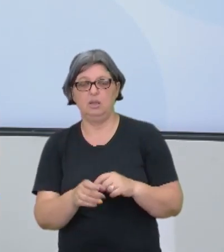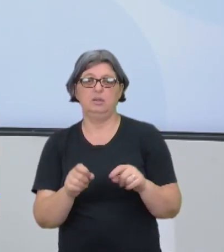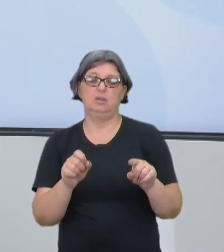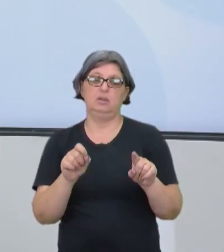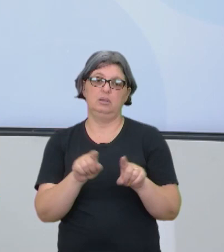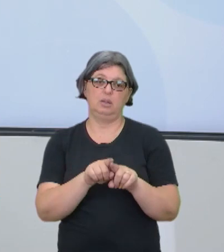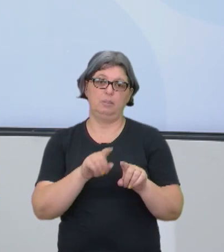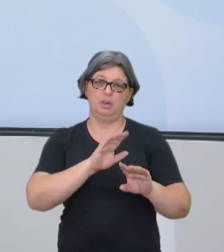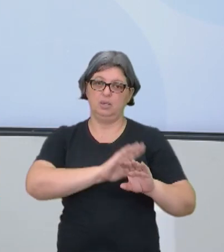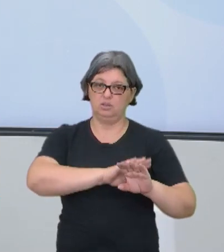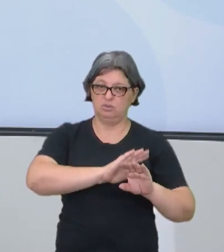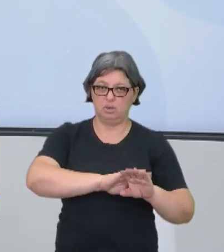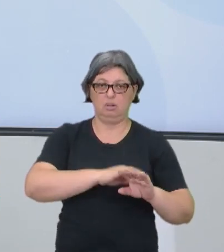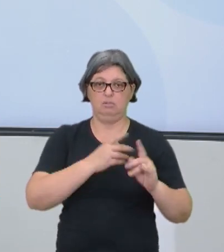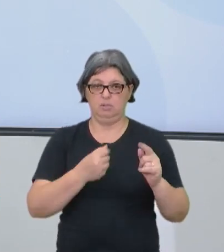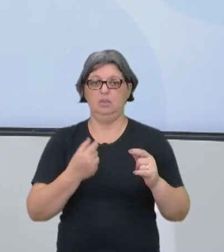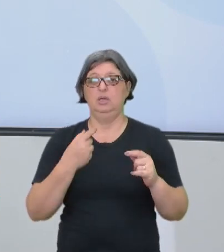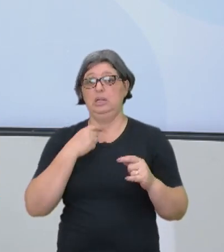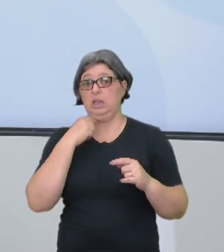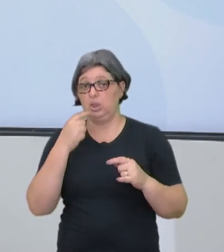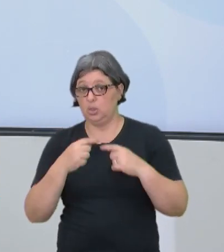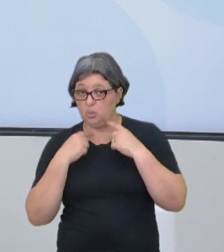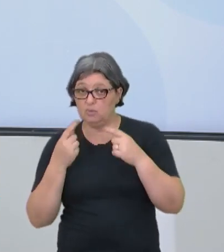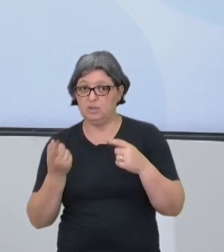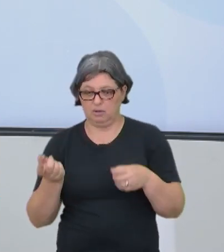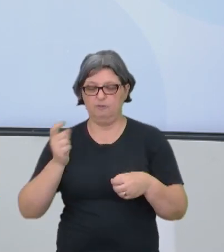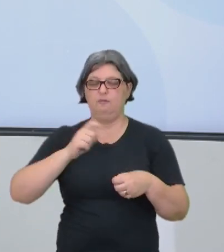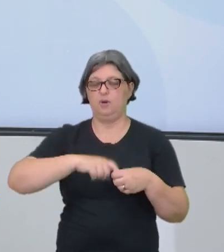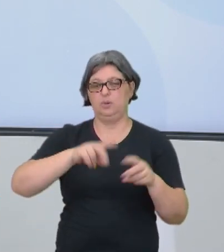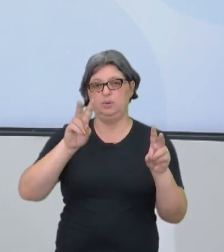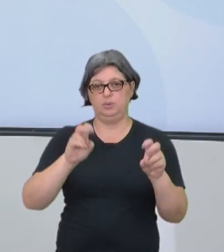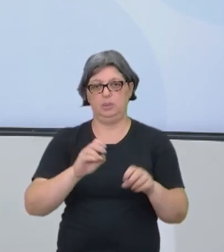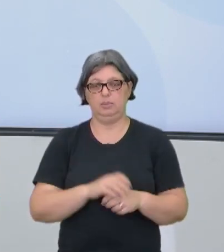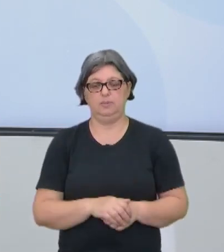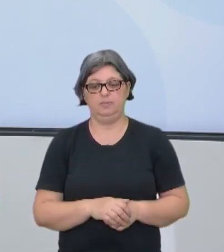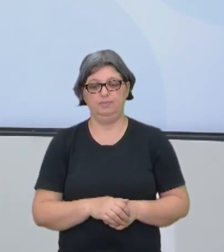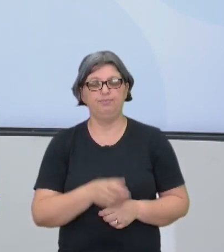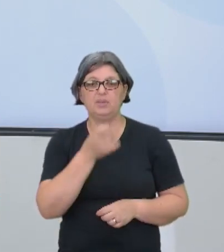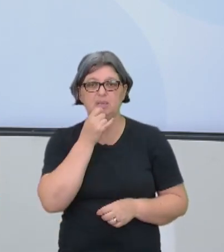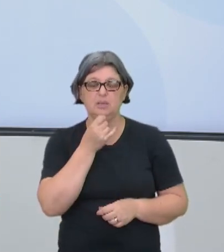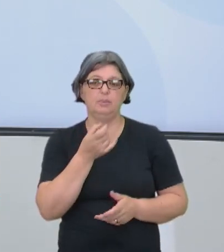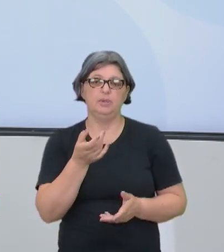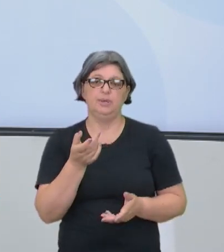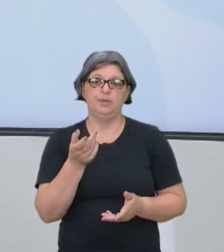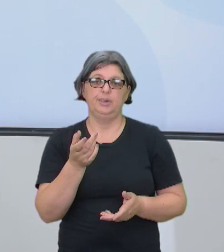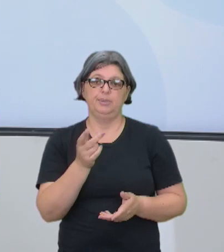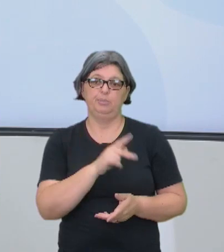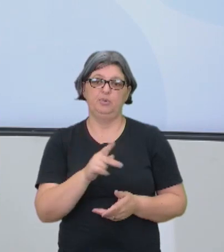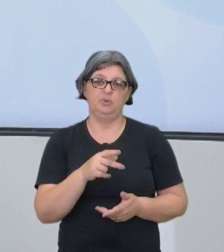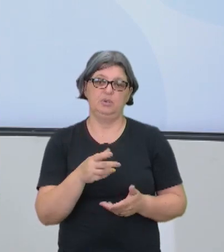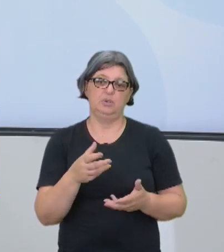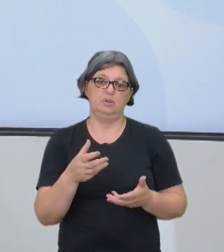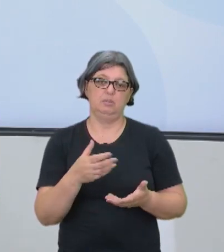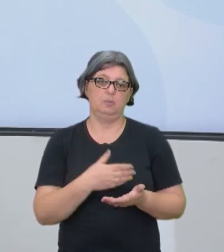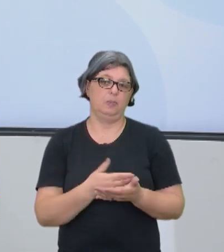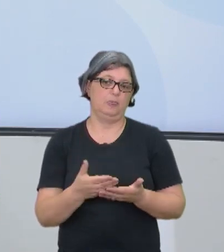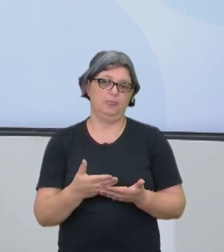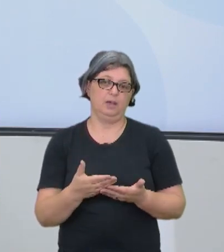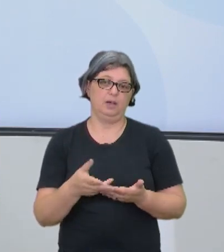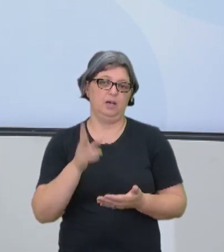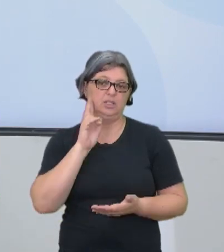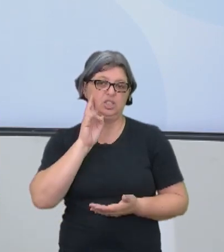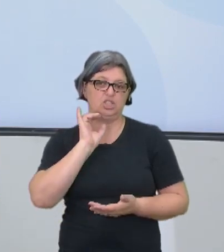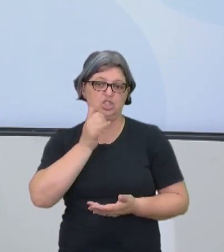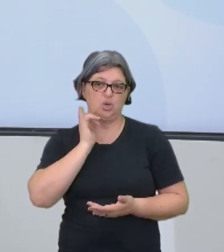mencionamos. Teve alguma dúvida? Volta lá no assunto. Professora, eu começo a fazer a citação de uma